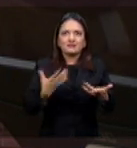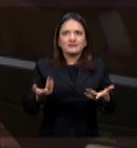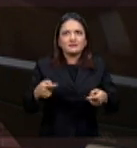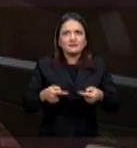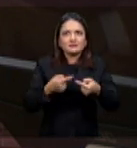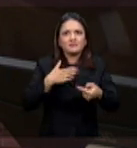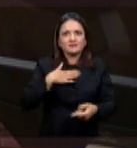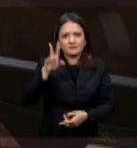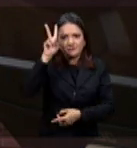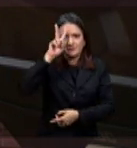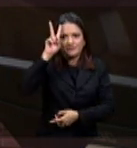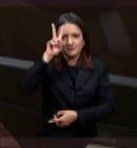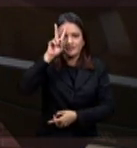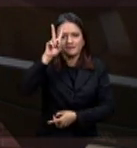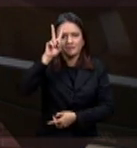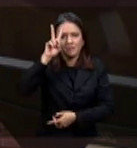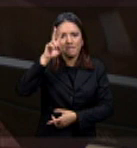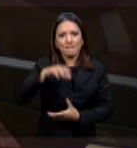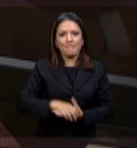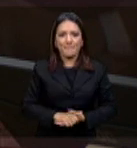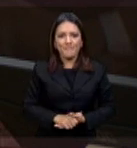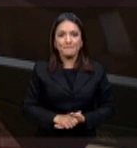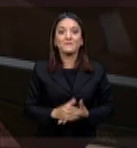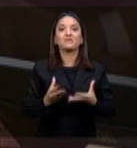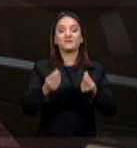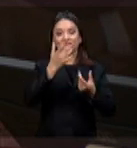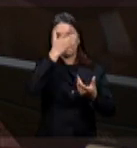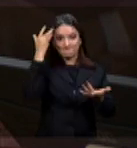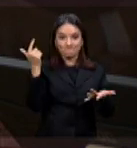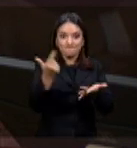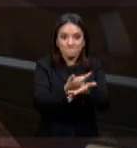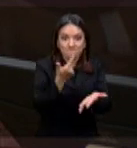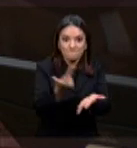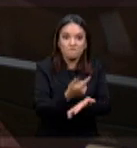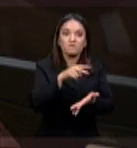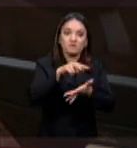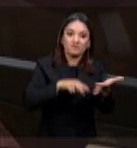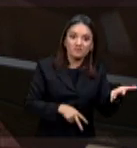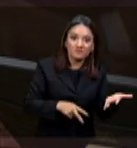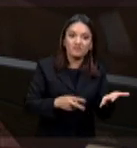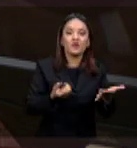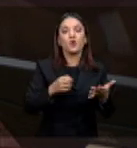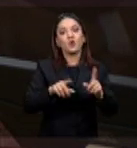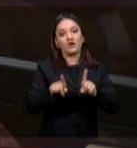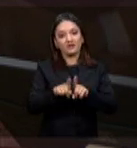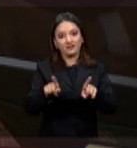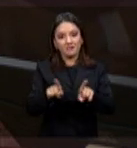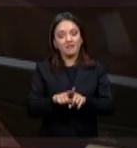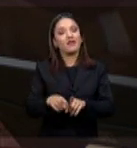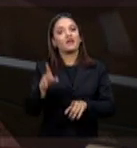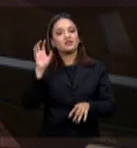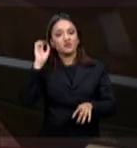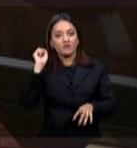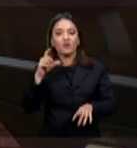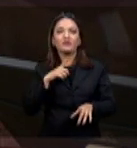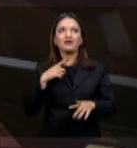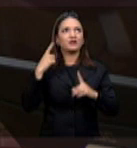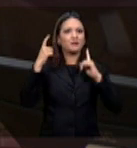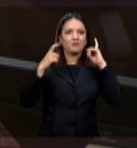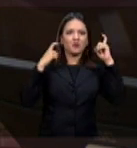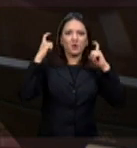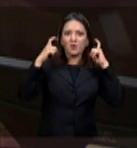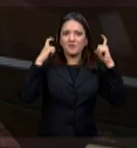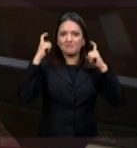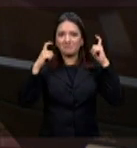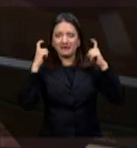muitos retornos de pessoas que leram o livro ou que ouviram o podcast baseado no livro que estreou agora, e eu fiquei muito preocupada em ser